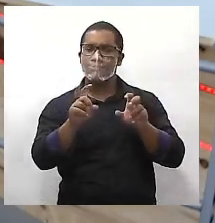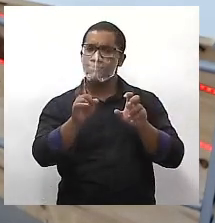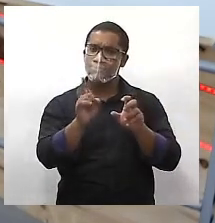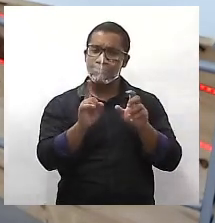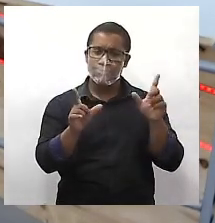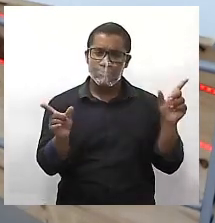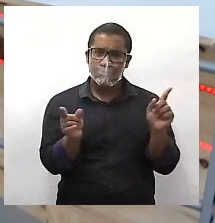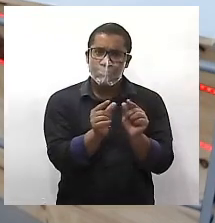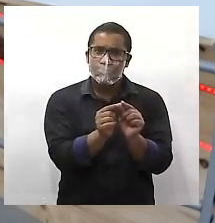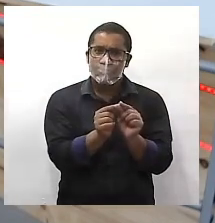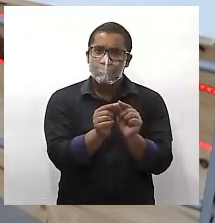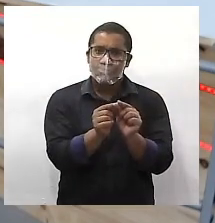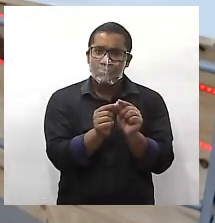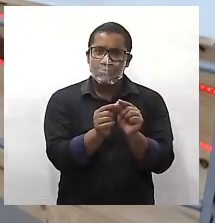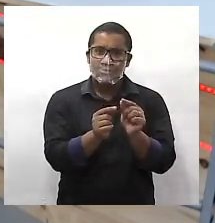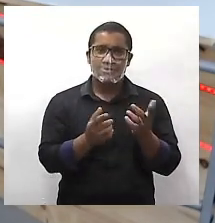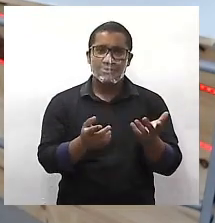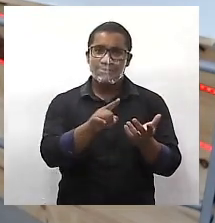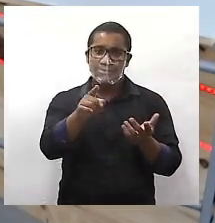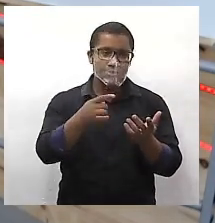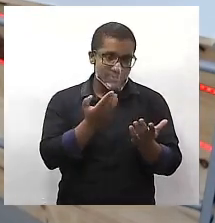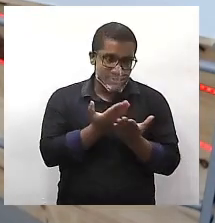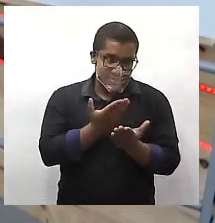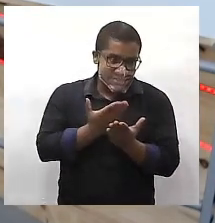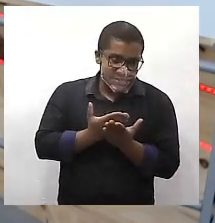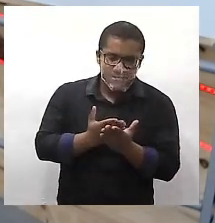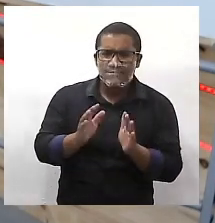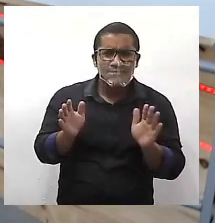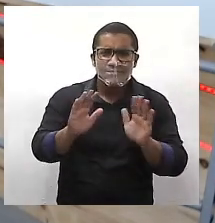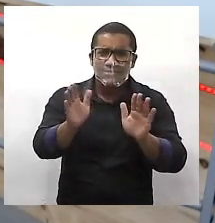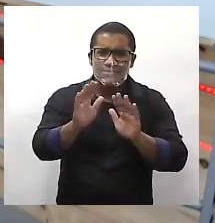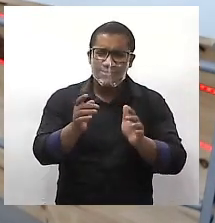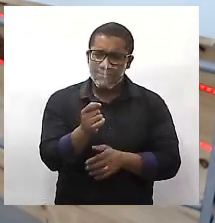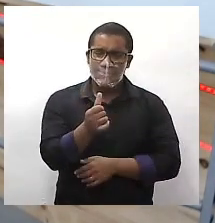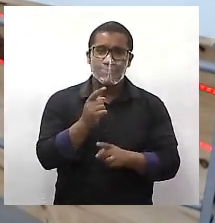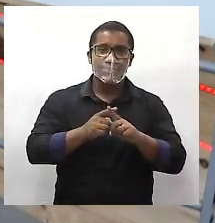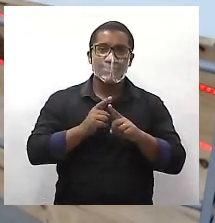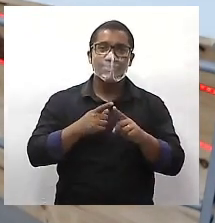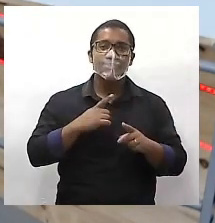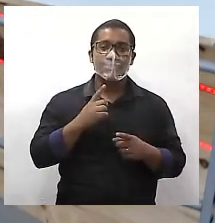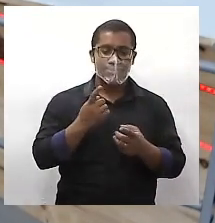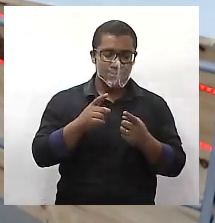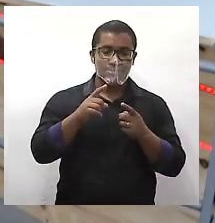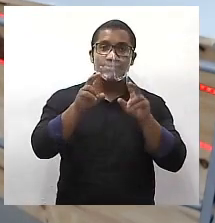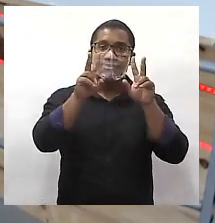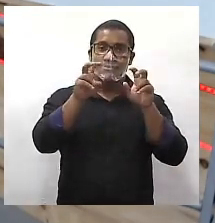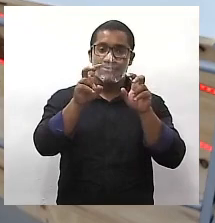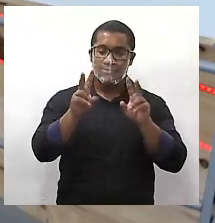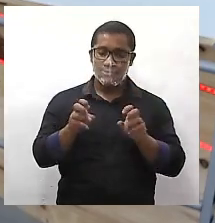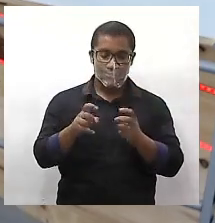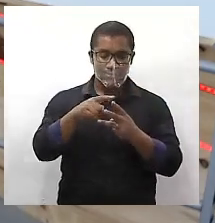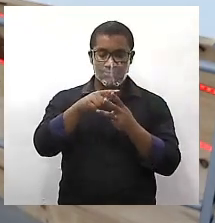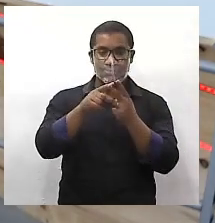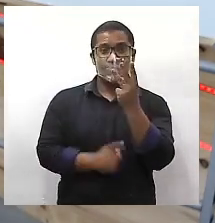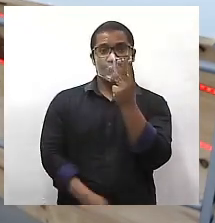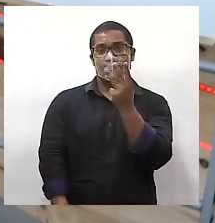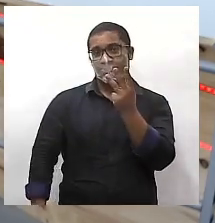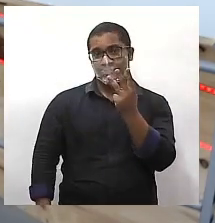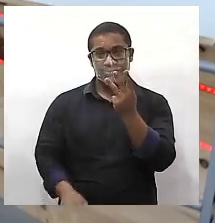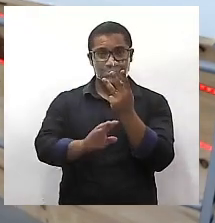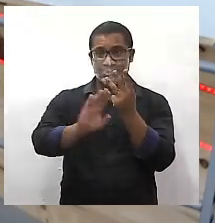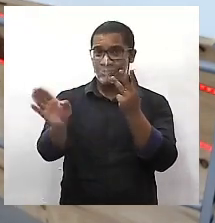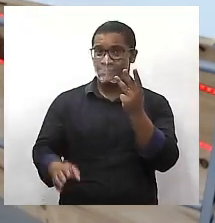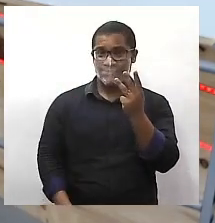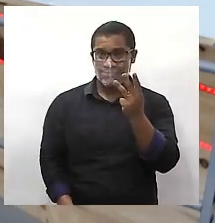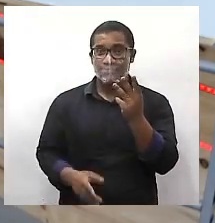o ano que te dá menos trabalho, porque você só tem, preste atenção, só tem 3 assuntos, tá? Não pode esquecer disso.